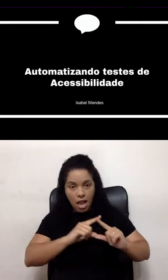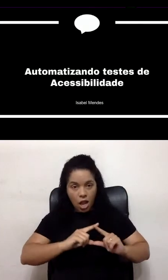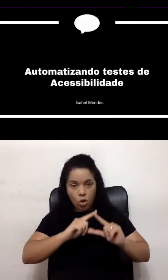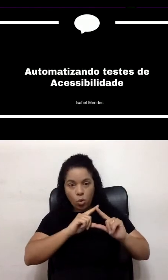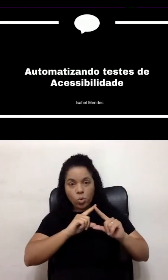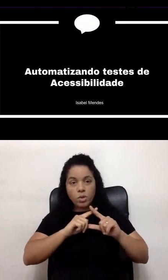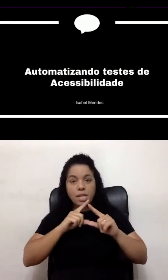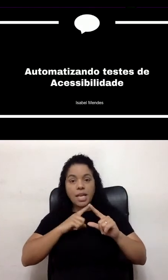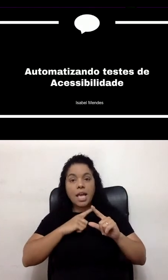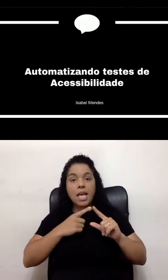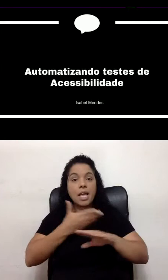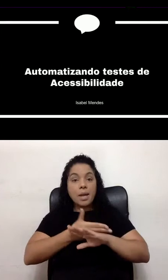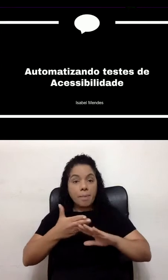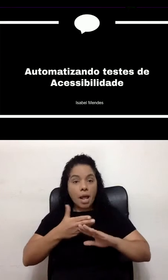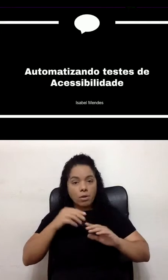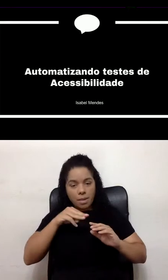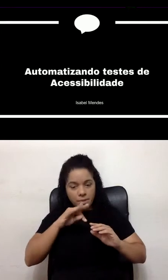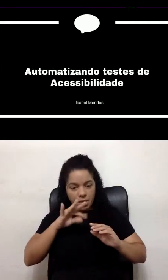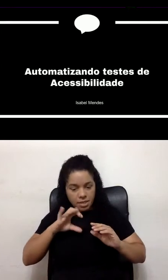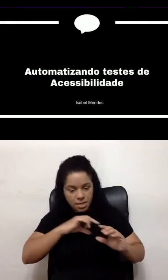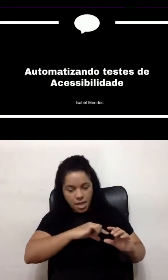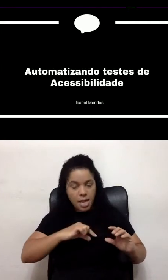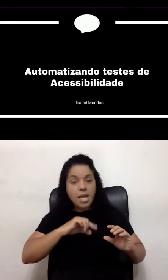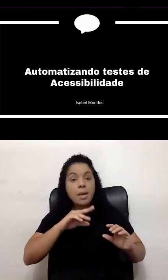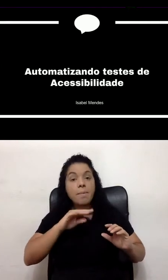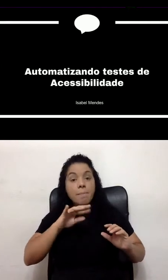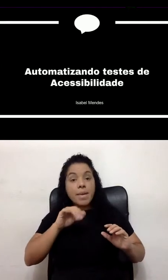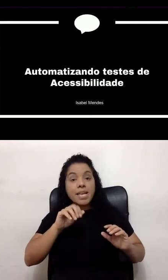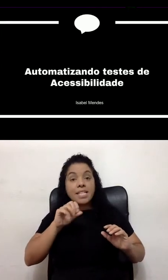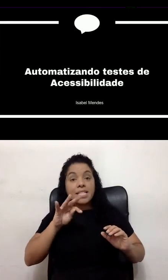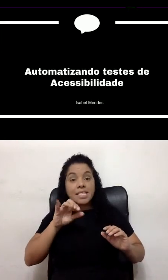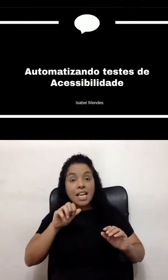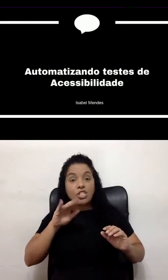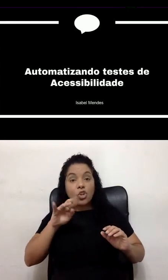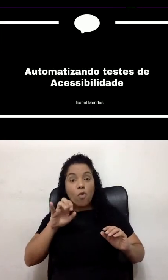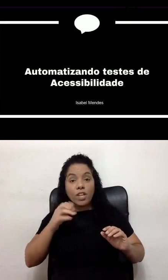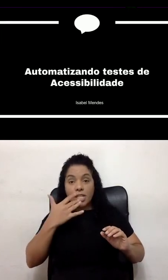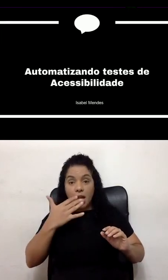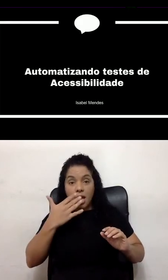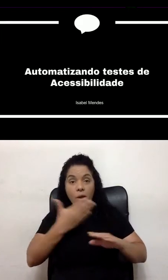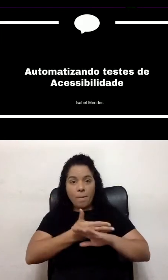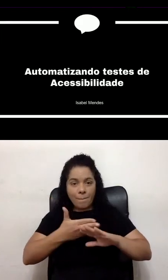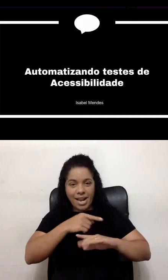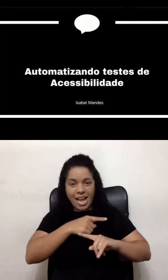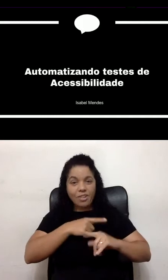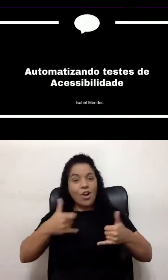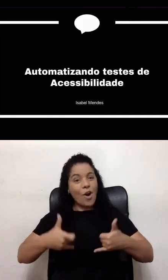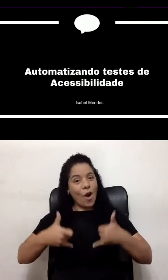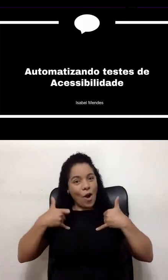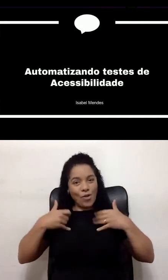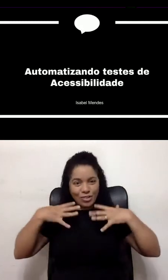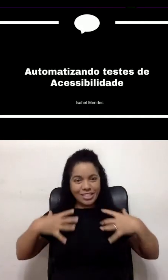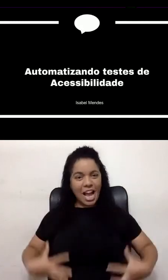e uma escrita MTC, Minas Test Conference, também em branco, tá? É um orgulho estar com essa camiseta. Eu falo que esse é